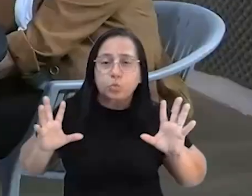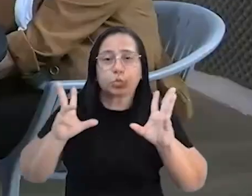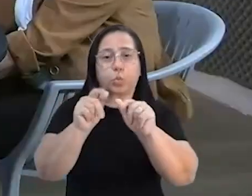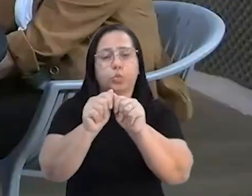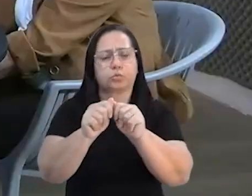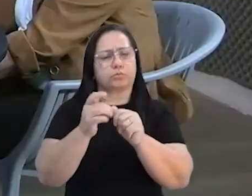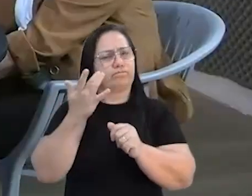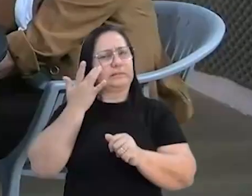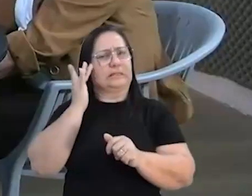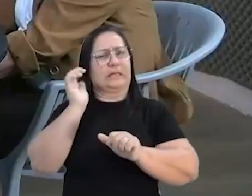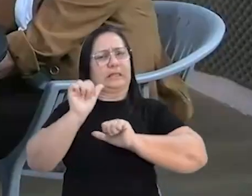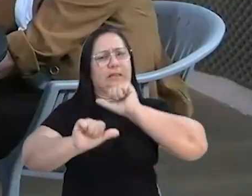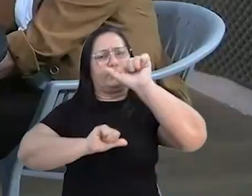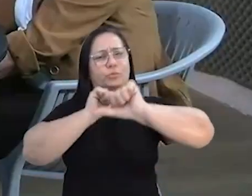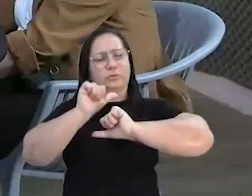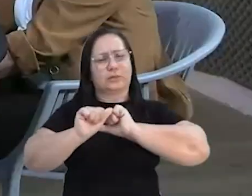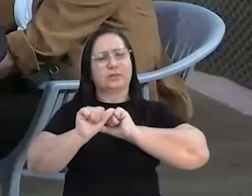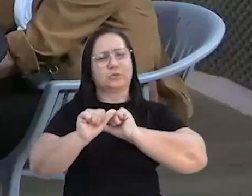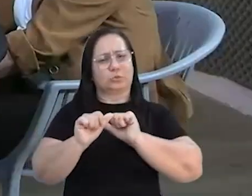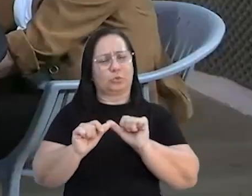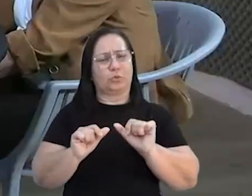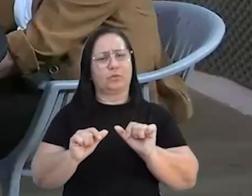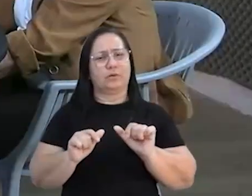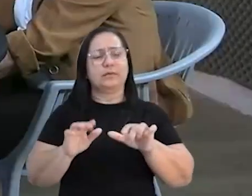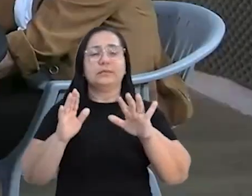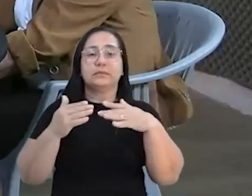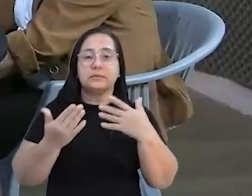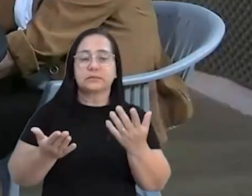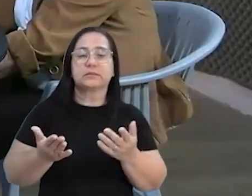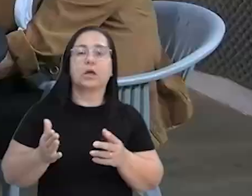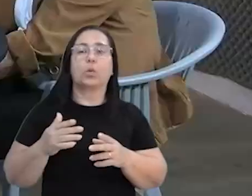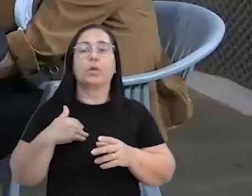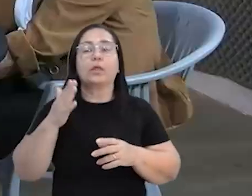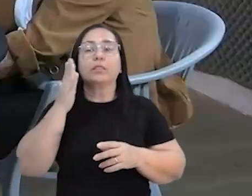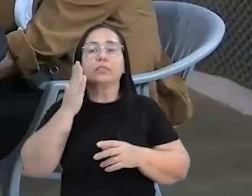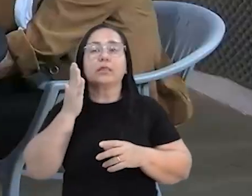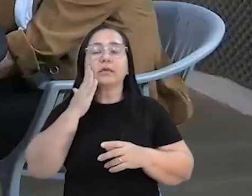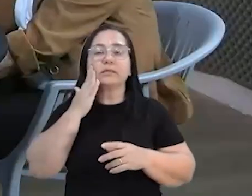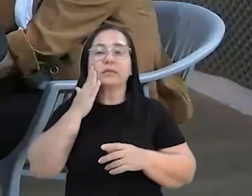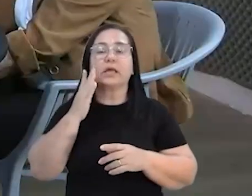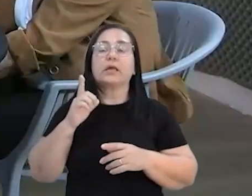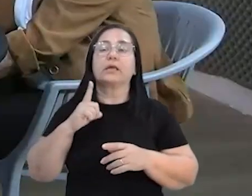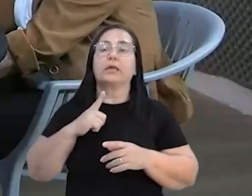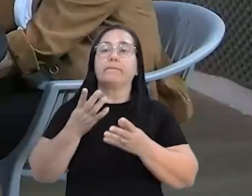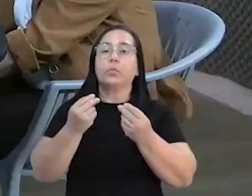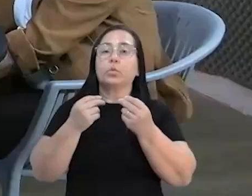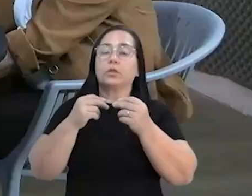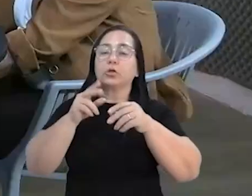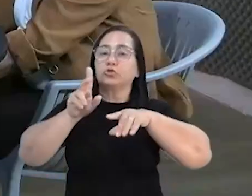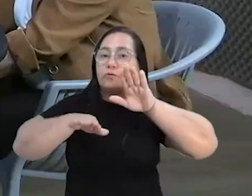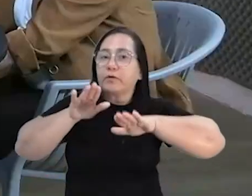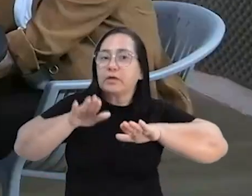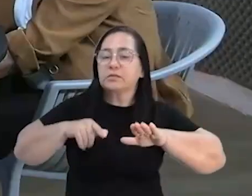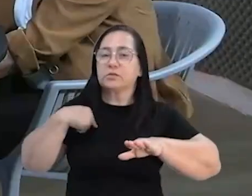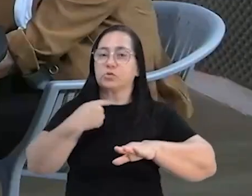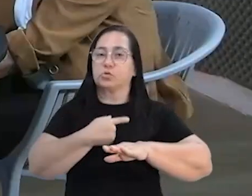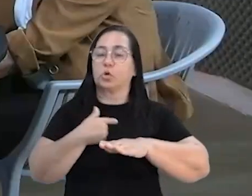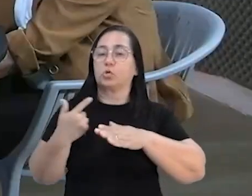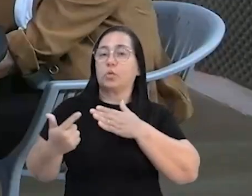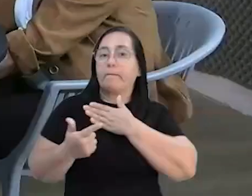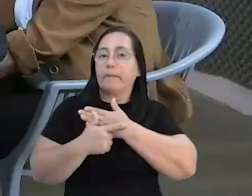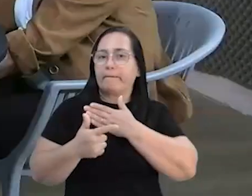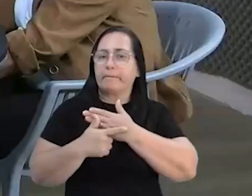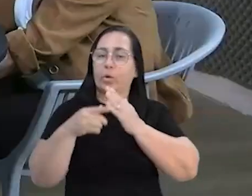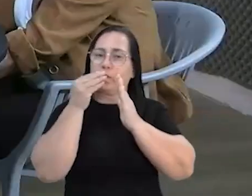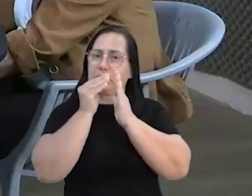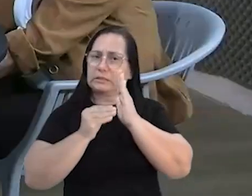Será que isso está mudando um pouco? Né? Então, entender que muitas vezes o nosso papel, né, como